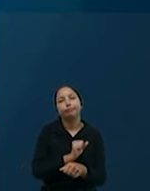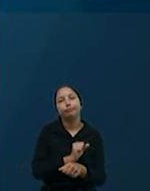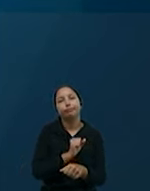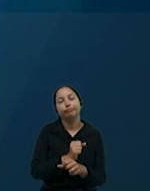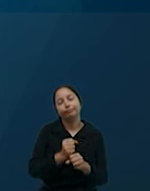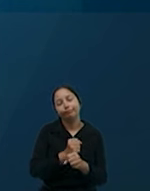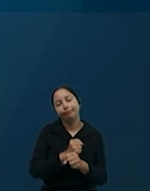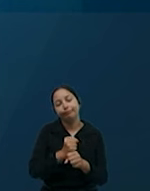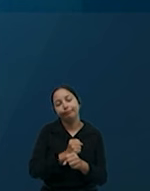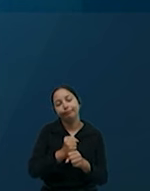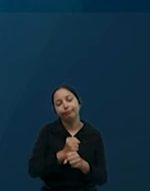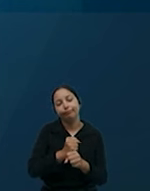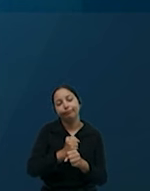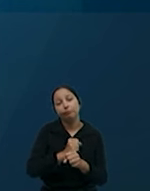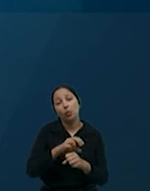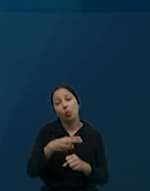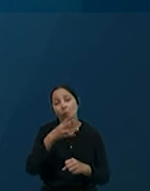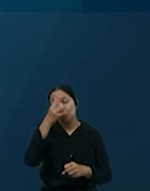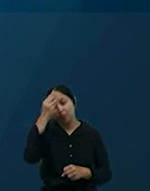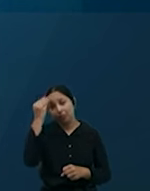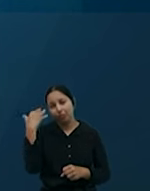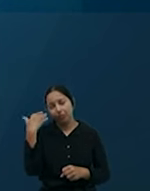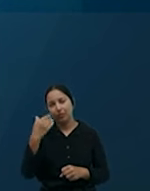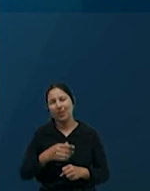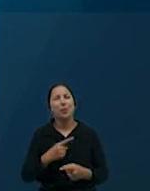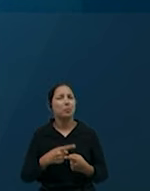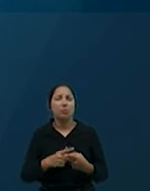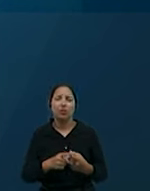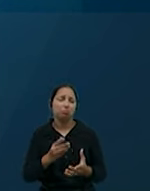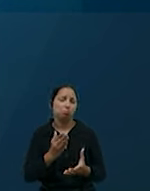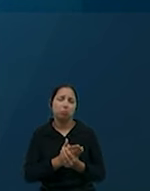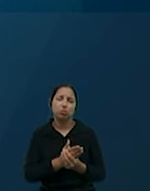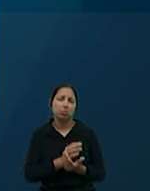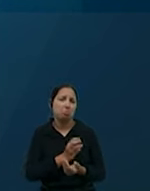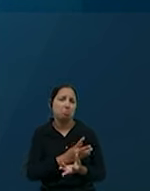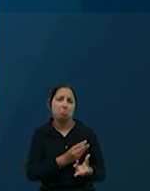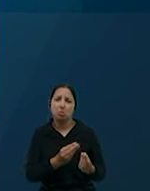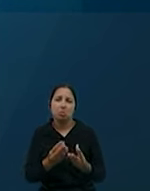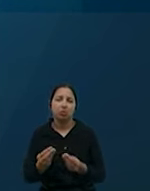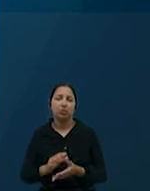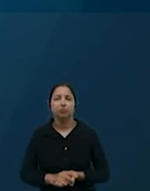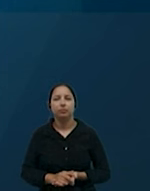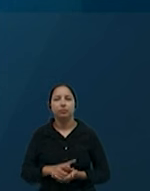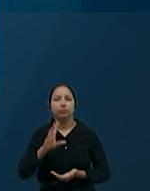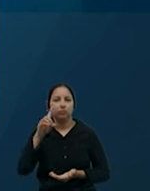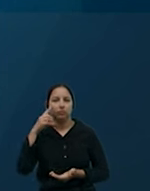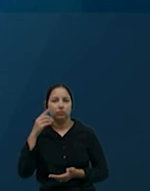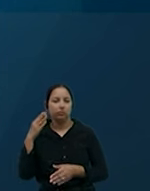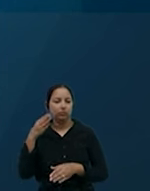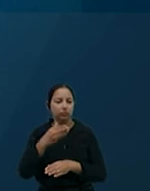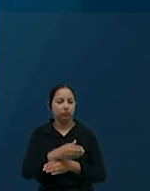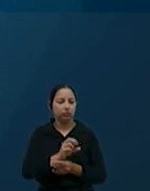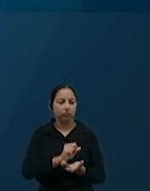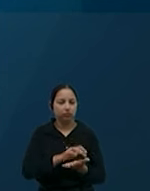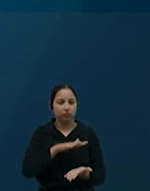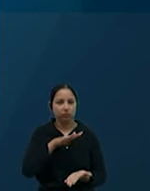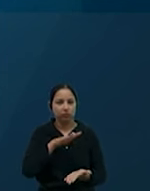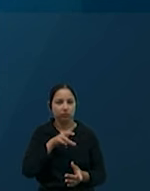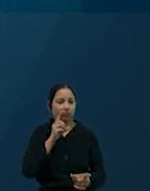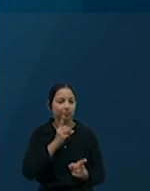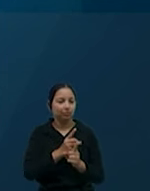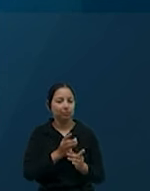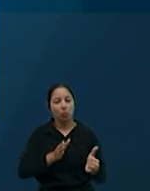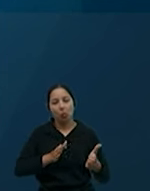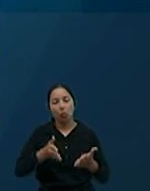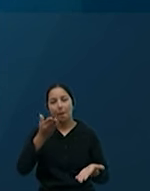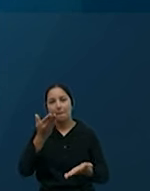são muitos processos. Então, o advogado vai nos autos, identifica a ocorrência da prescrição, peticiona e